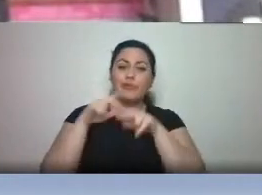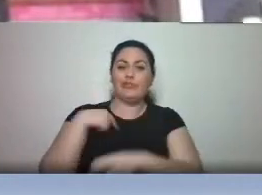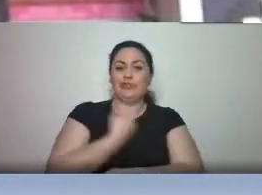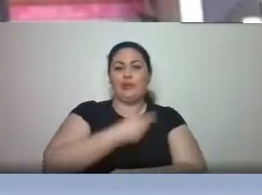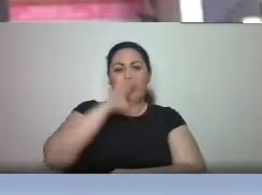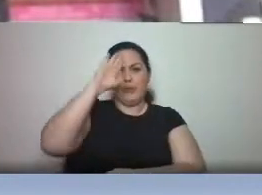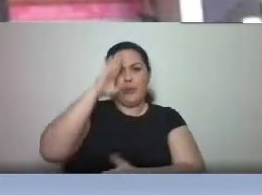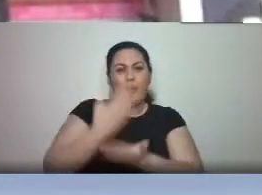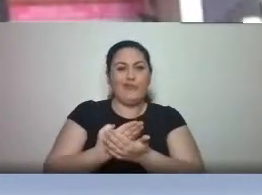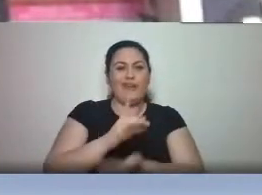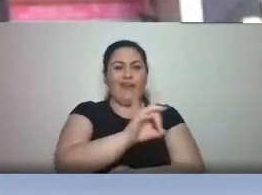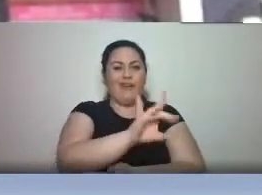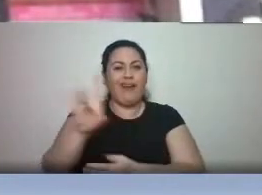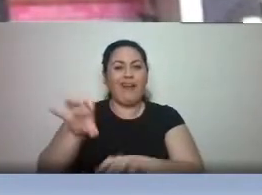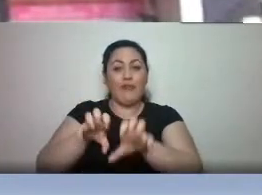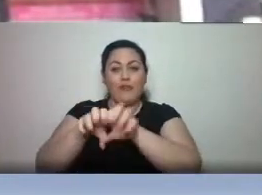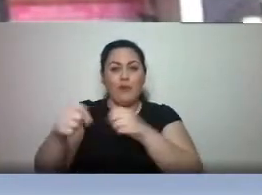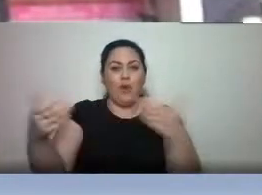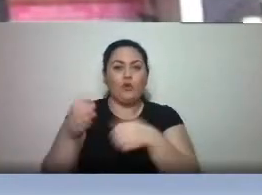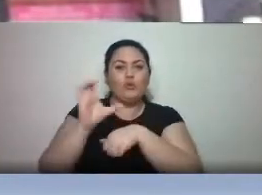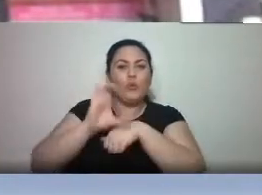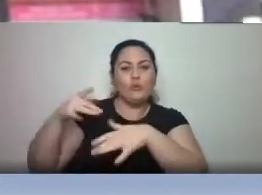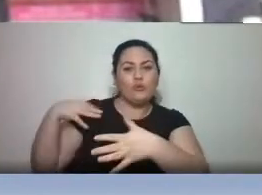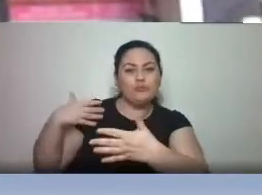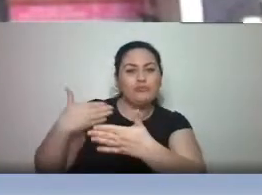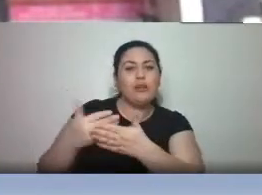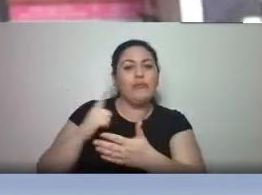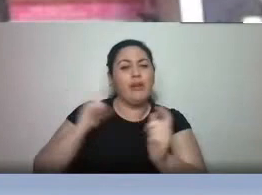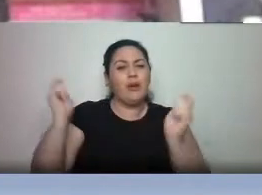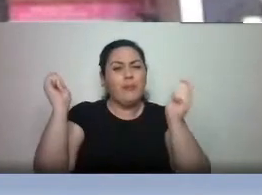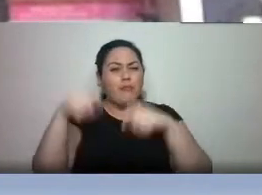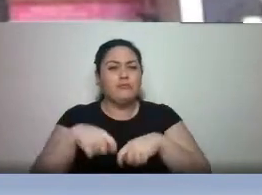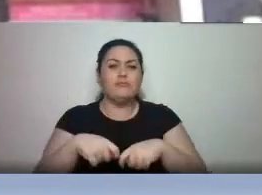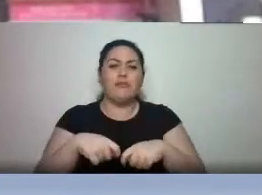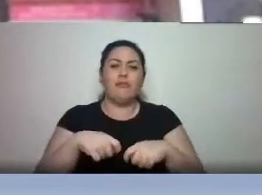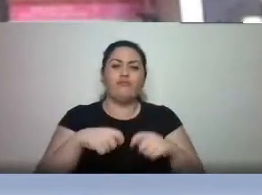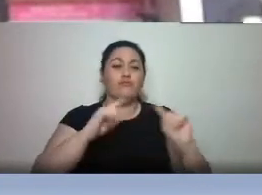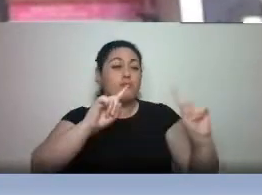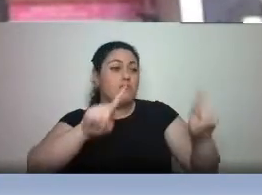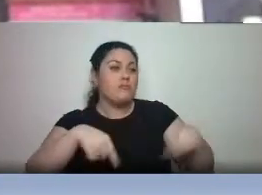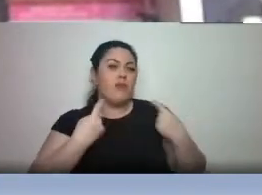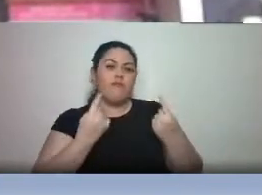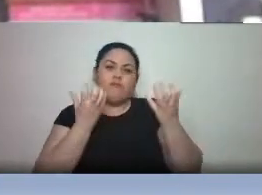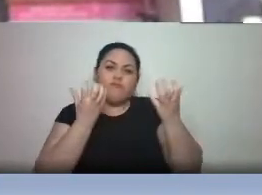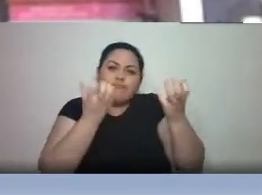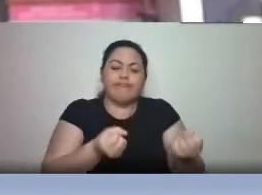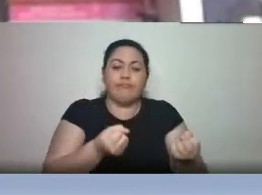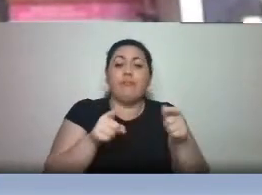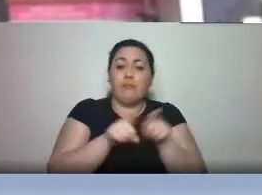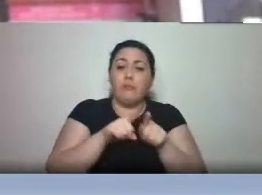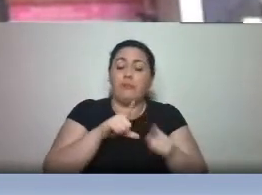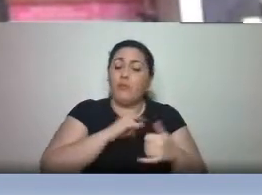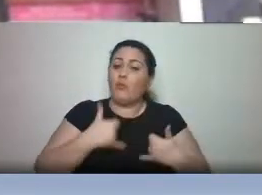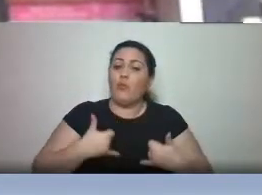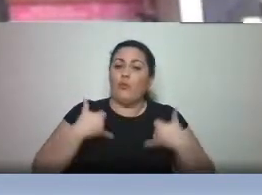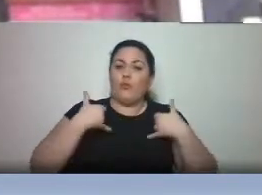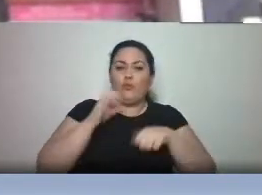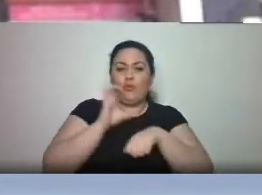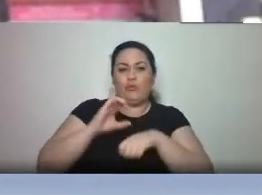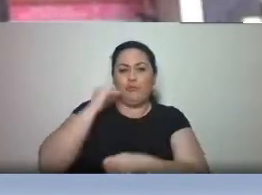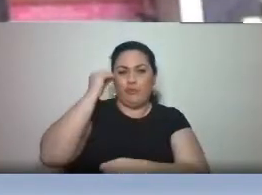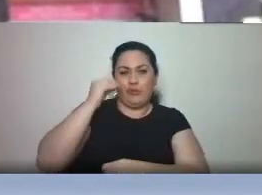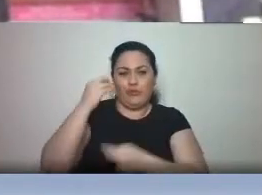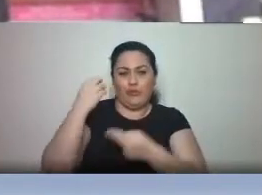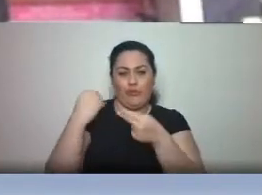vocês, na capacidade que vocês têm de enfrentar os desafios. Nós temos muito orgulho do curso de psicologia da UFSC. E vocês estão